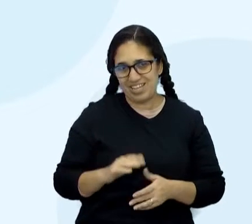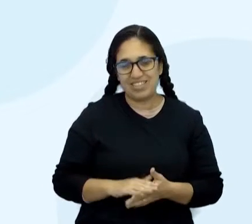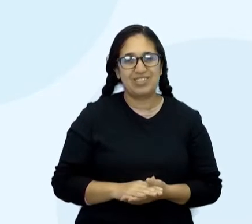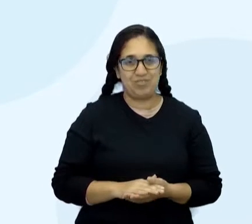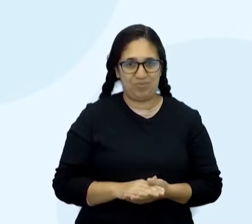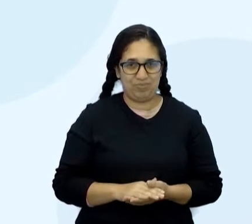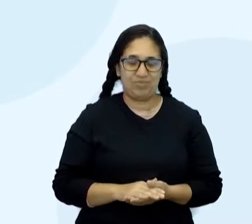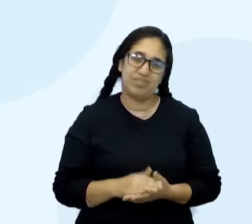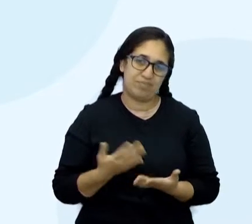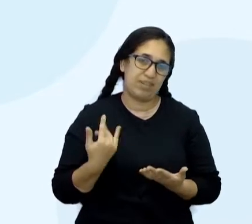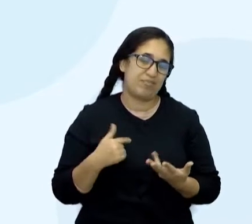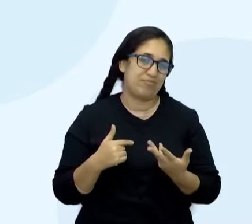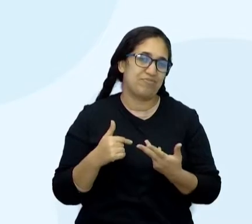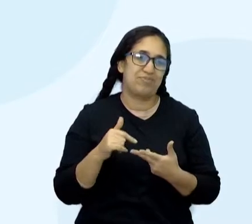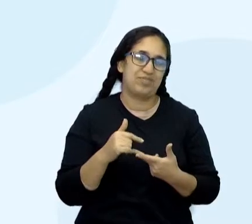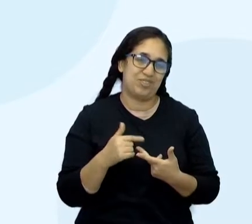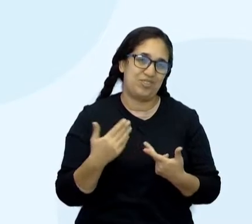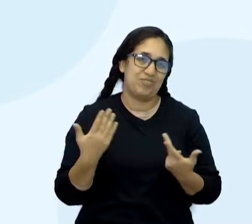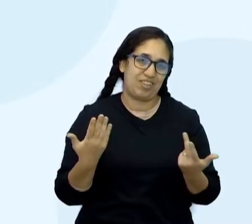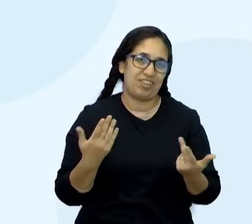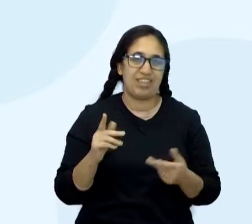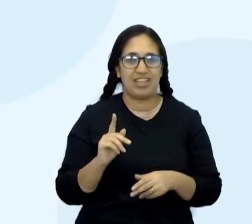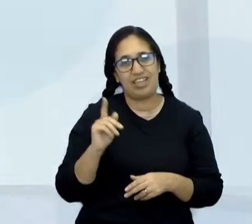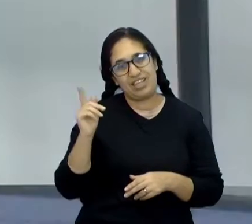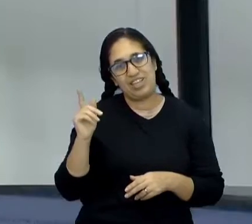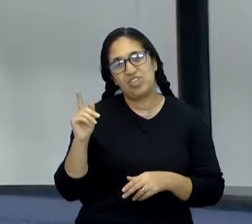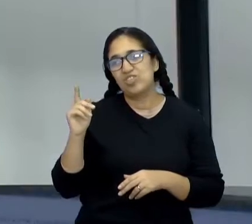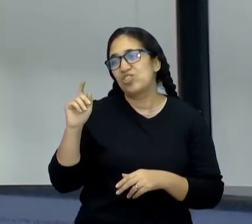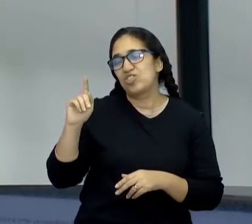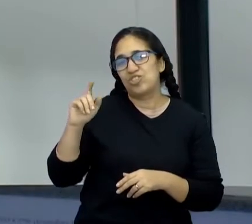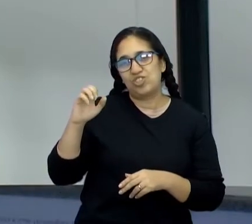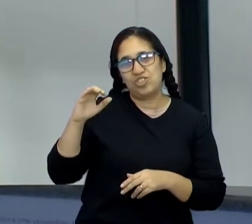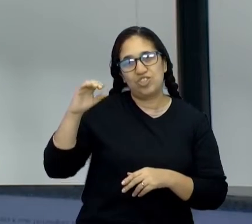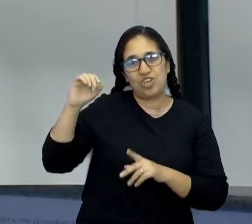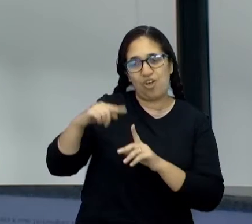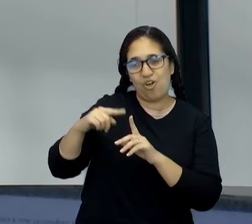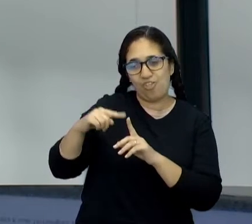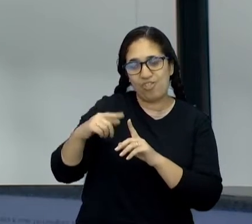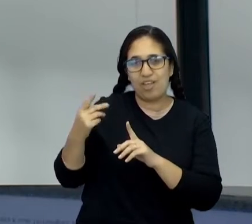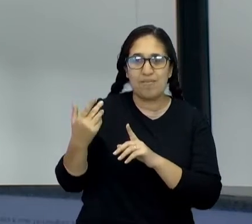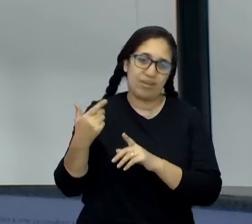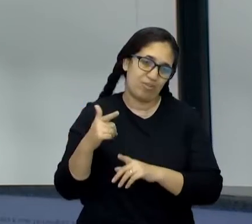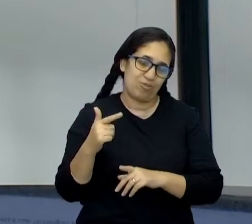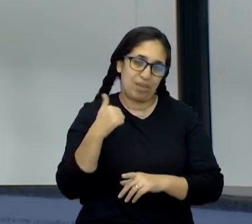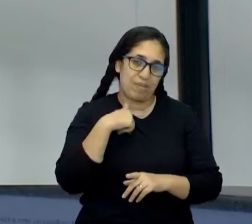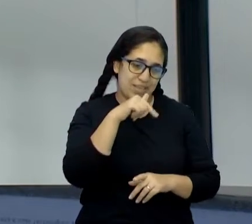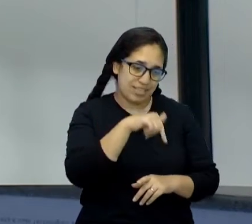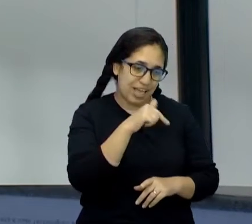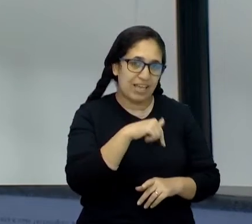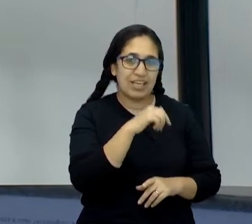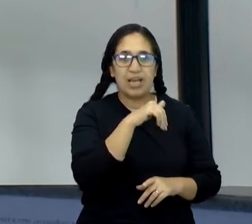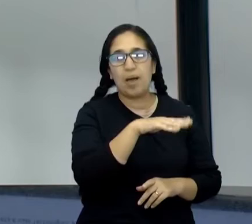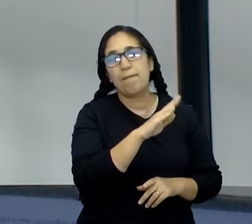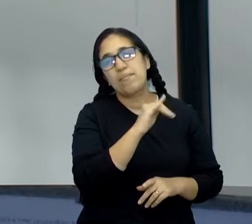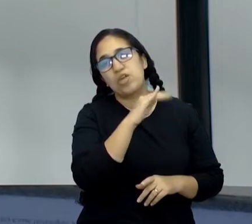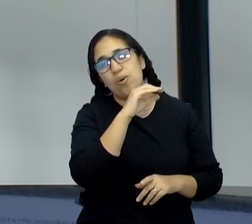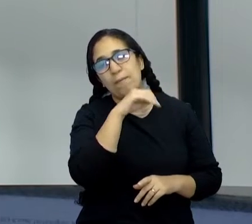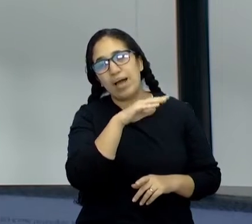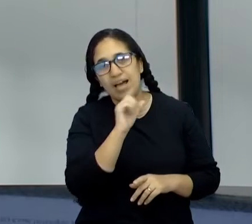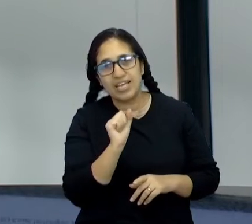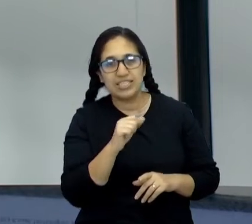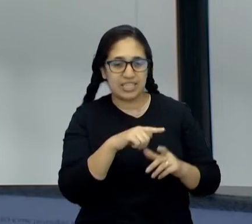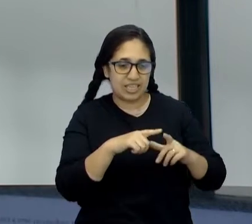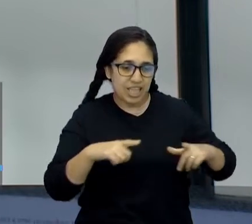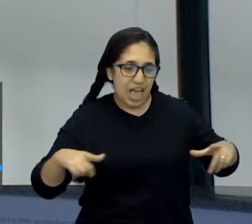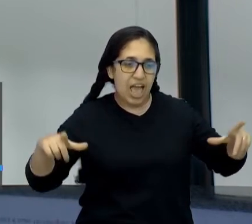especialmente pelos mesmos motivos que a geotérmica não tem muito potencial, a biomassa tem, porque a gente tem um terreno muito vasto,